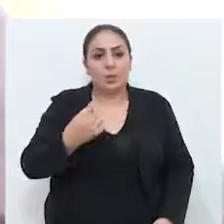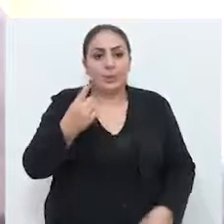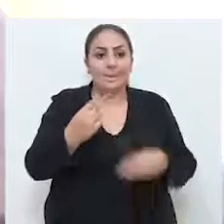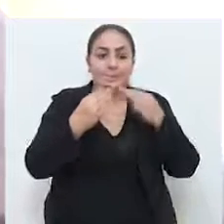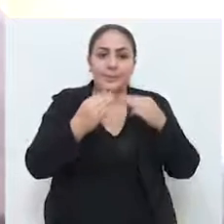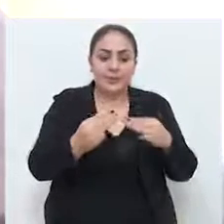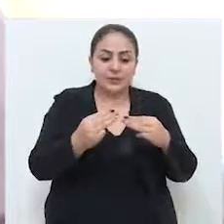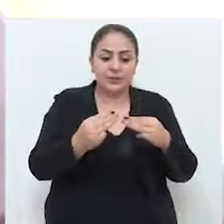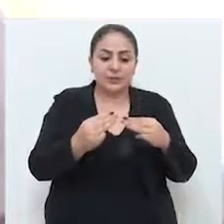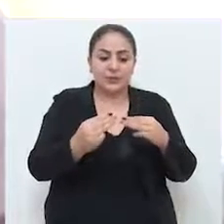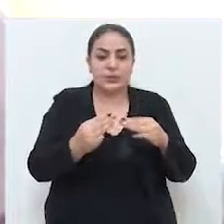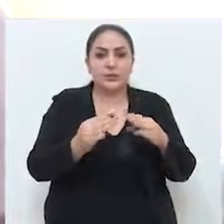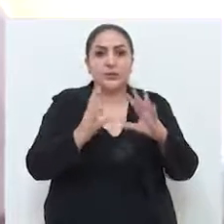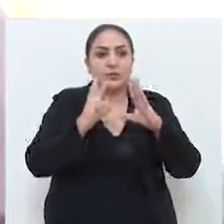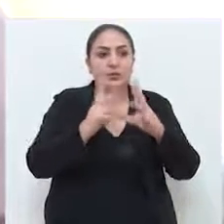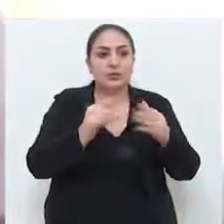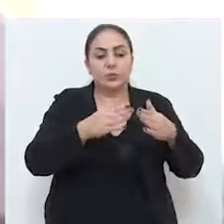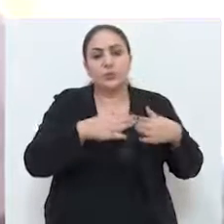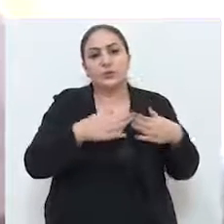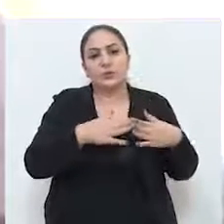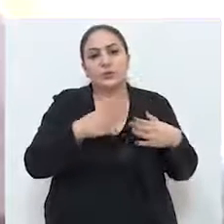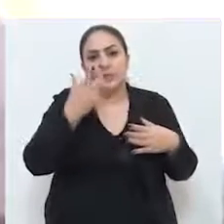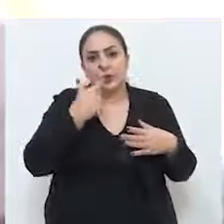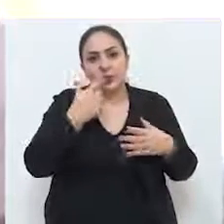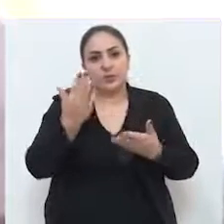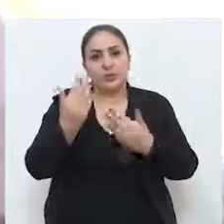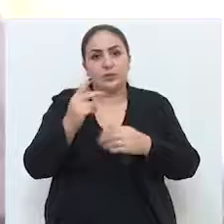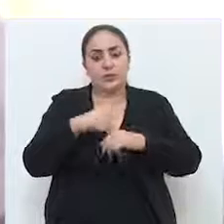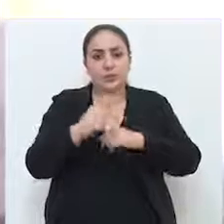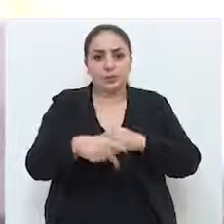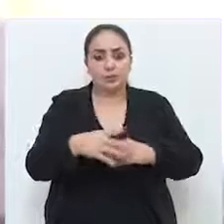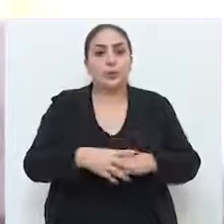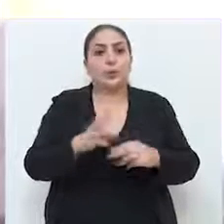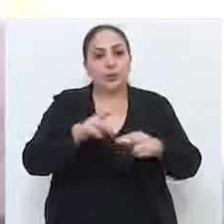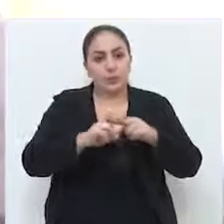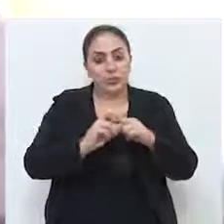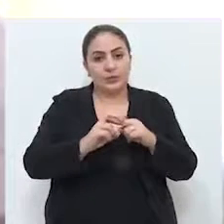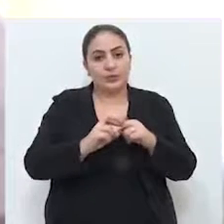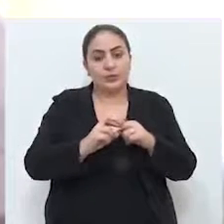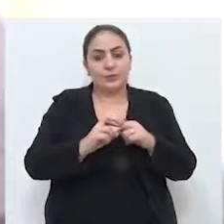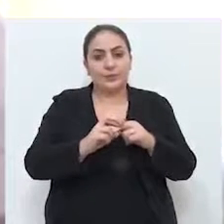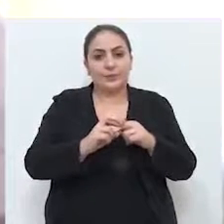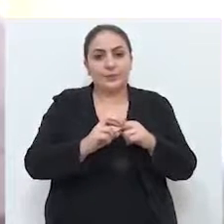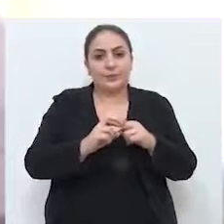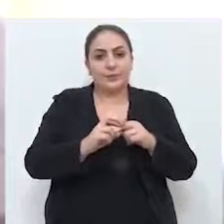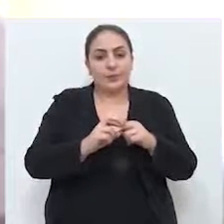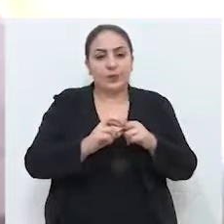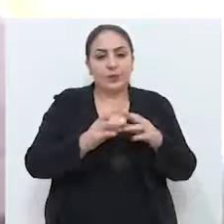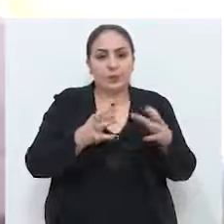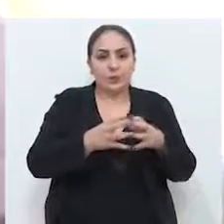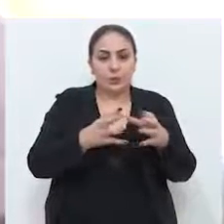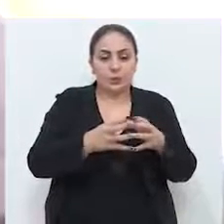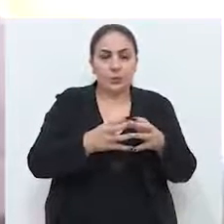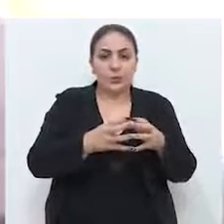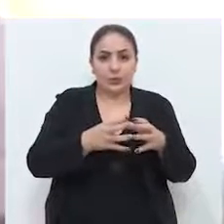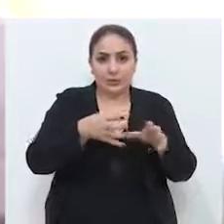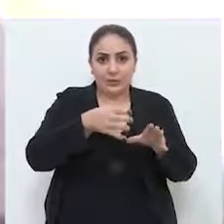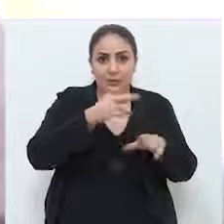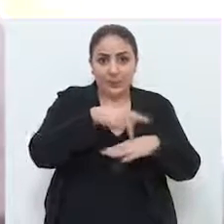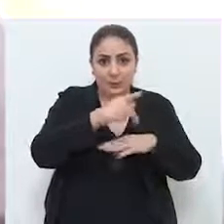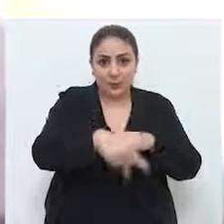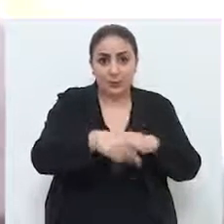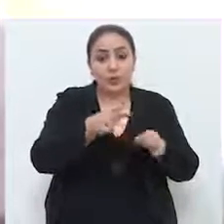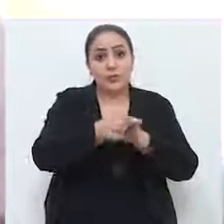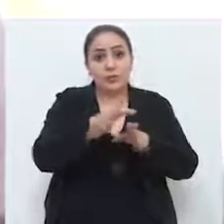de uma missão de proteção à criança e adolescente de Passo Fundo. Então, o colegiado de Passo